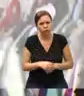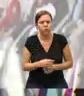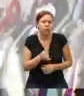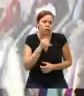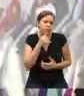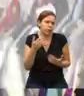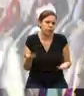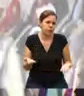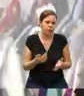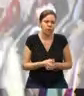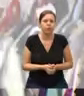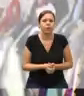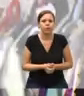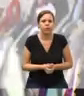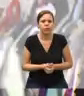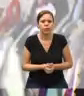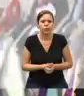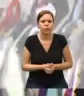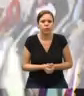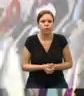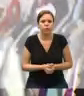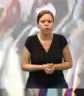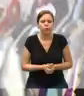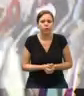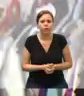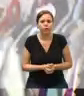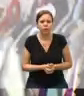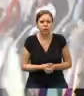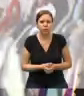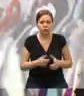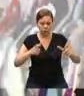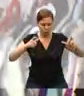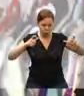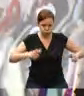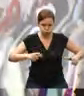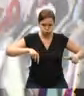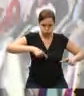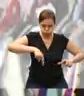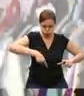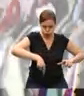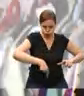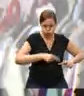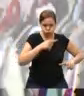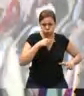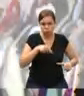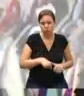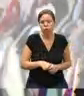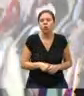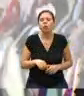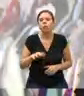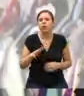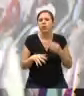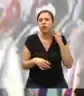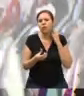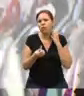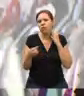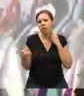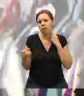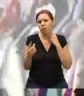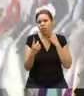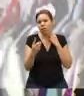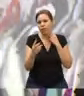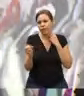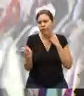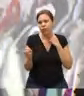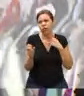exemplo, os poços, cada furo, cada poço artesiano lá, em média, a gente gasta de 60 a